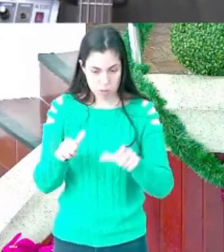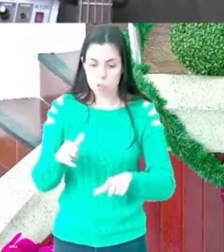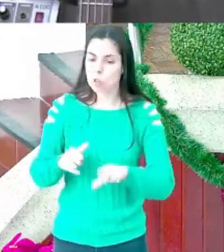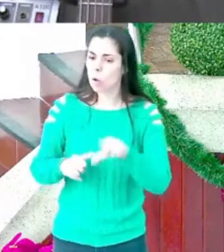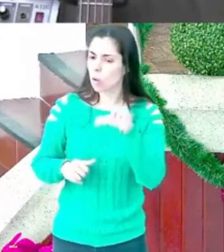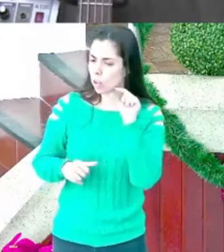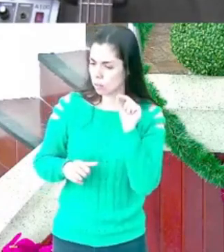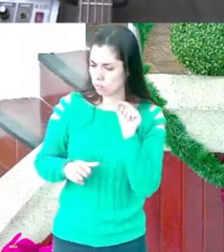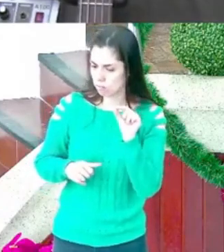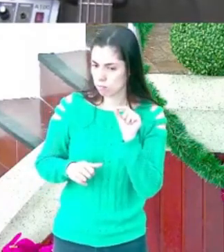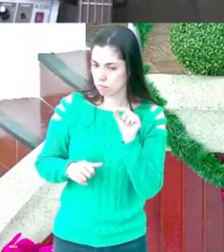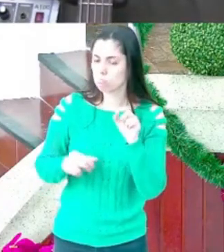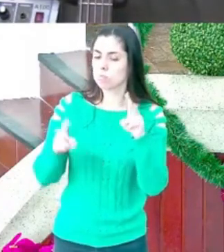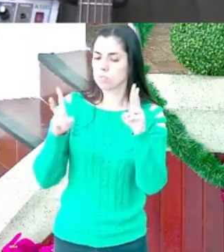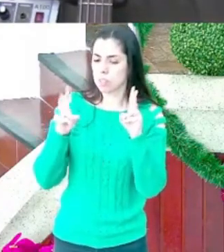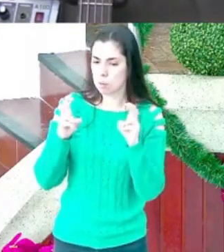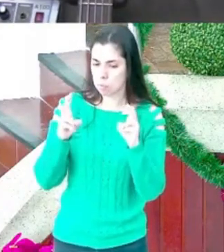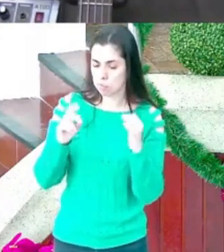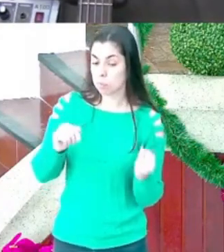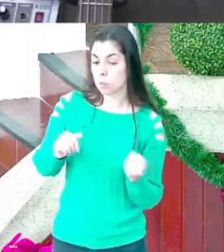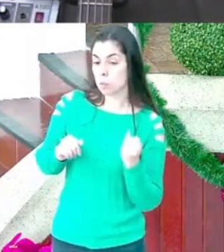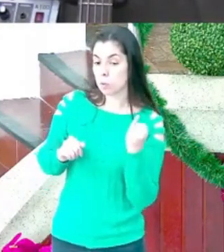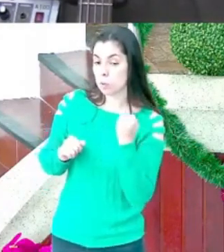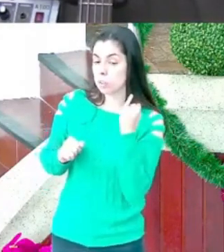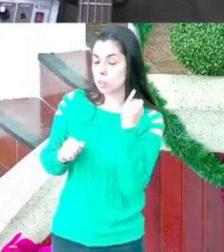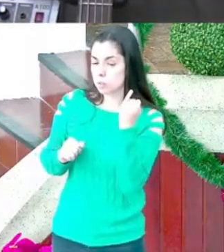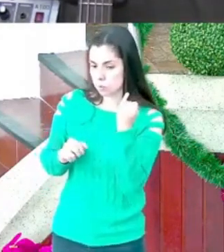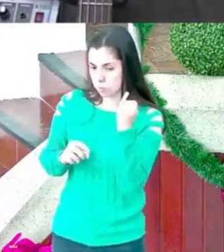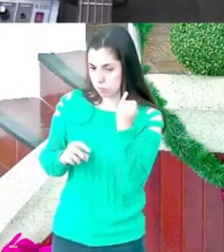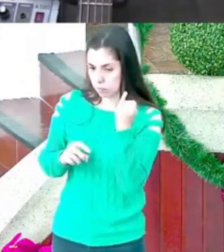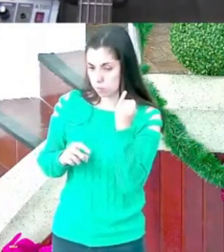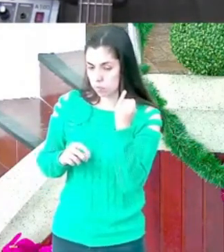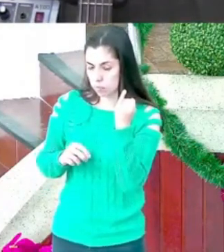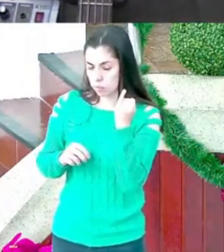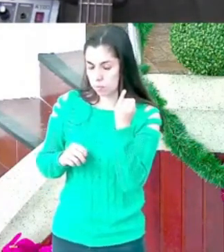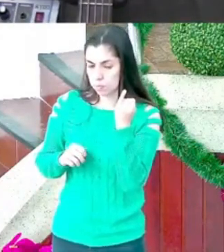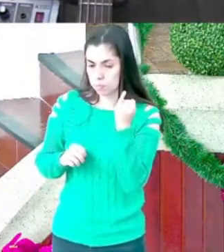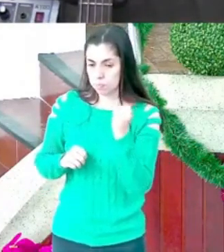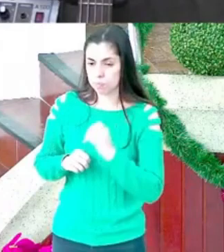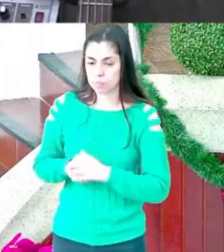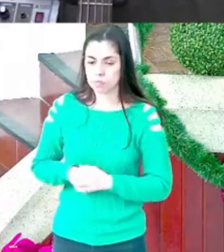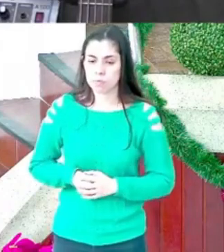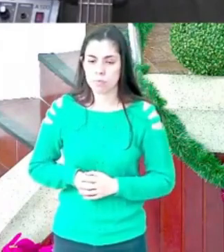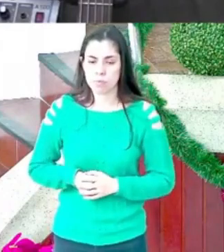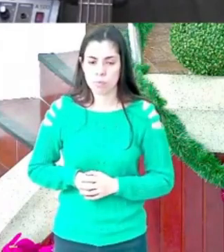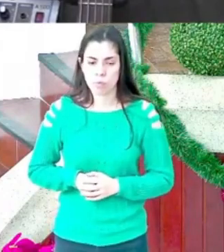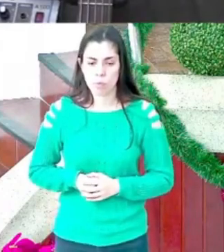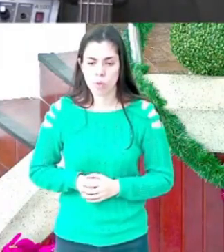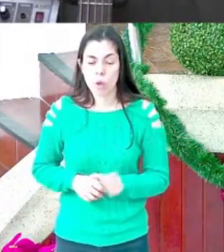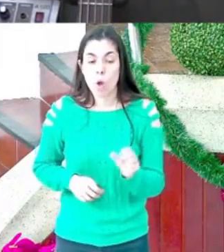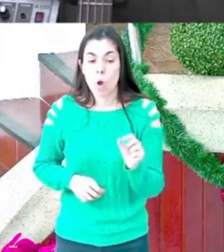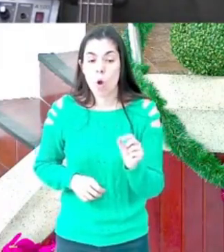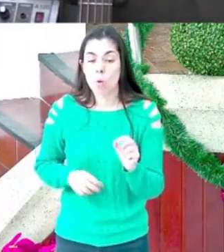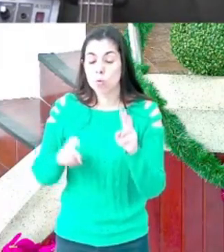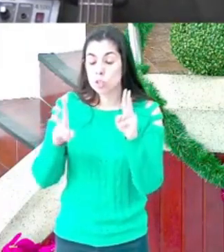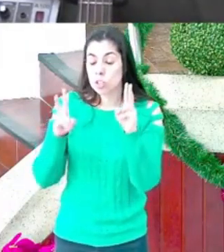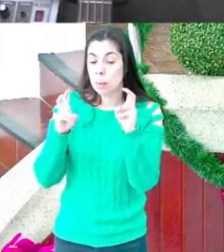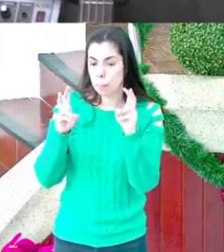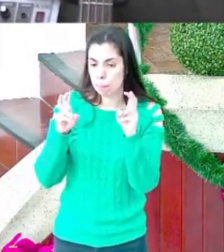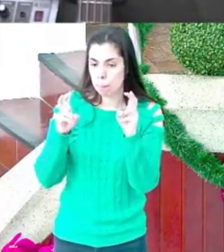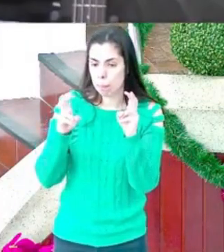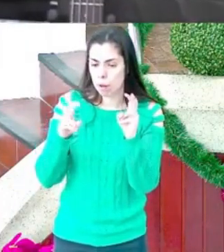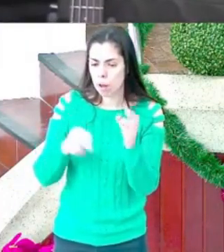nos fornecendo as características ou a identidade dos cidadãos do reino dos céus. O que significa